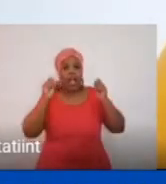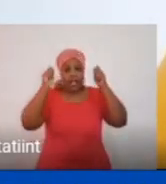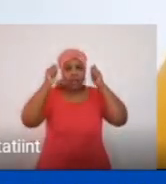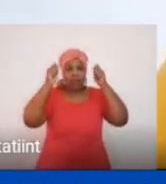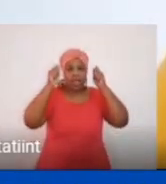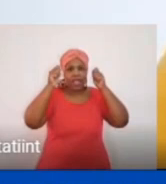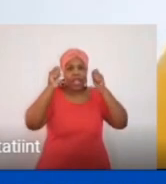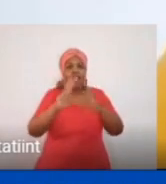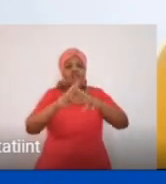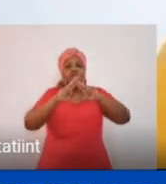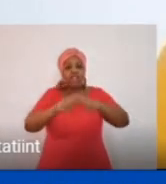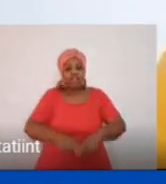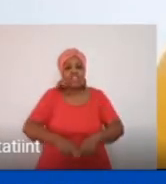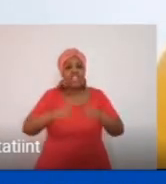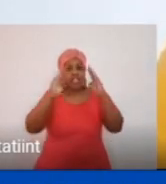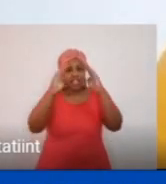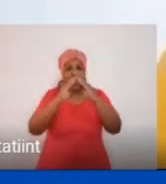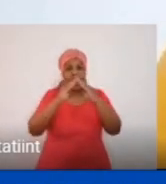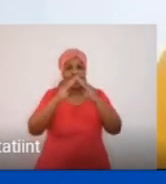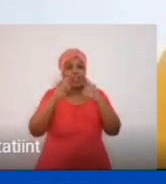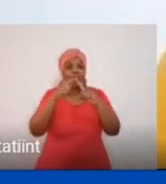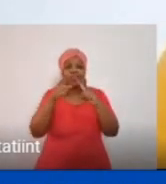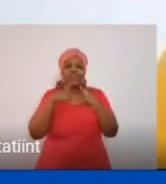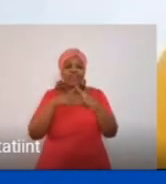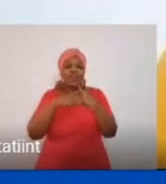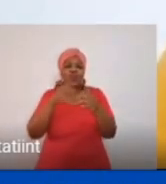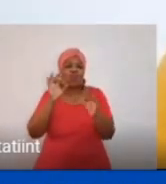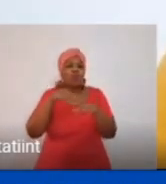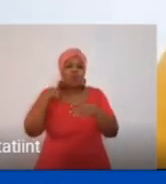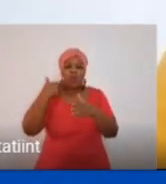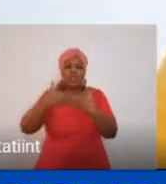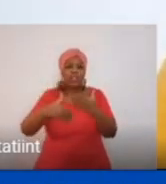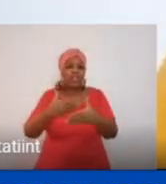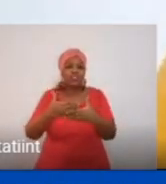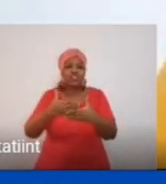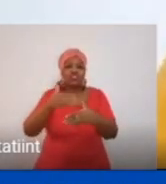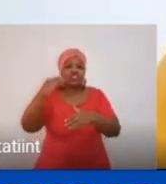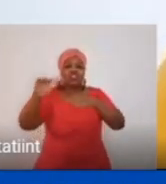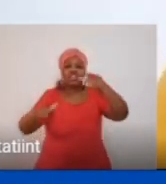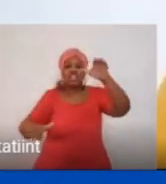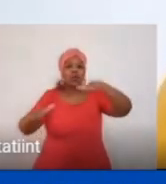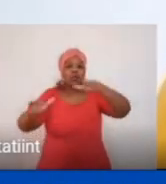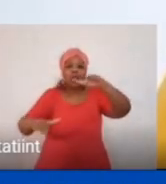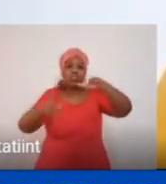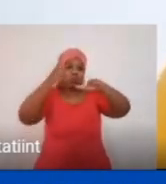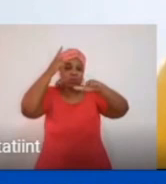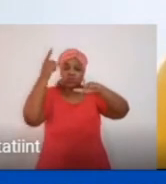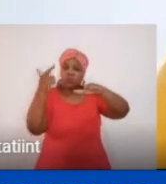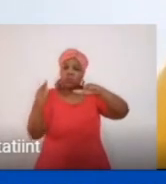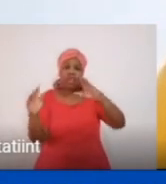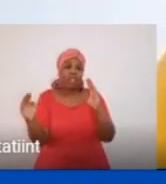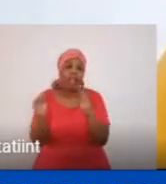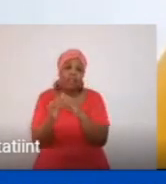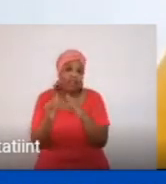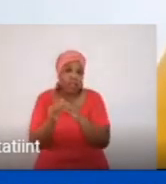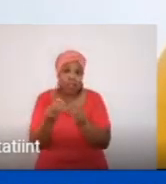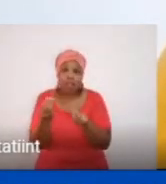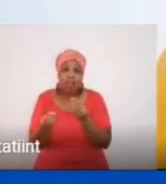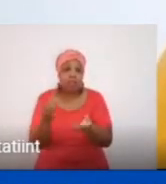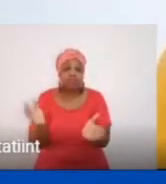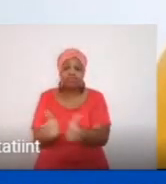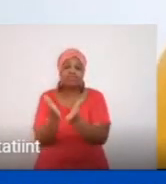Casa. Existe um processo de desigualdade de acesso à moradia que faz com que pessoas não possam estar em casa. Ou então, quando a gente